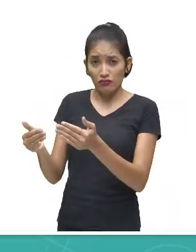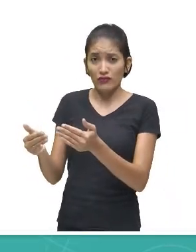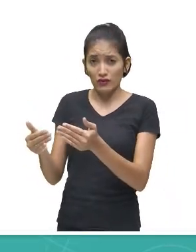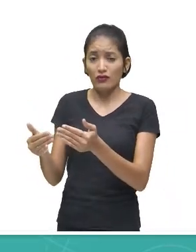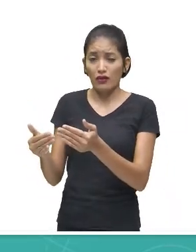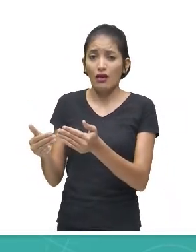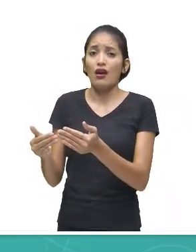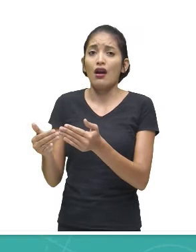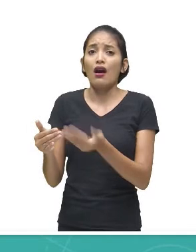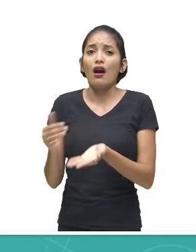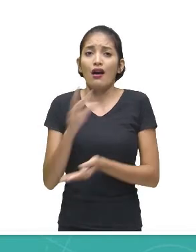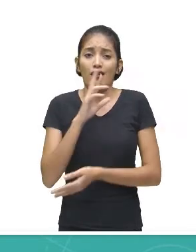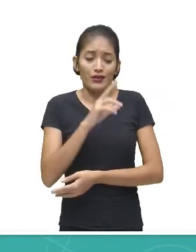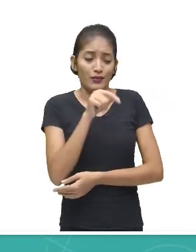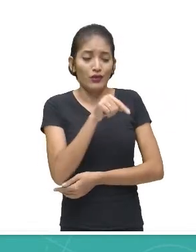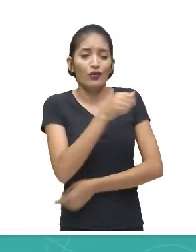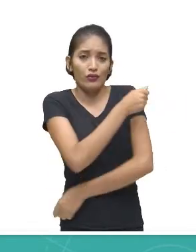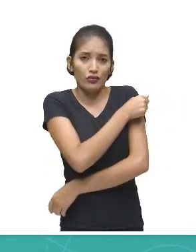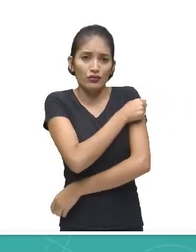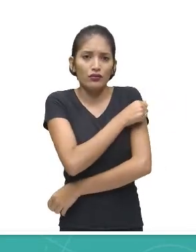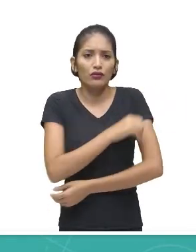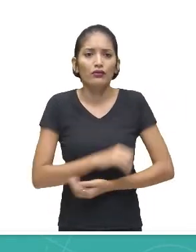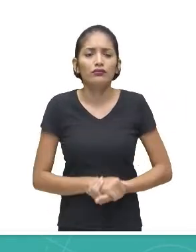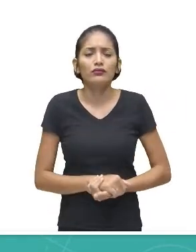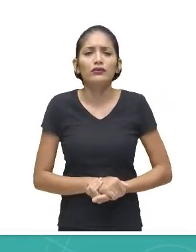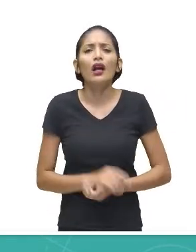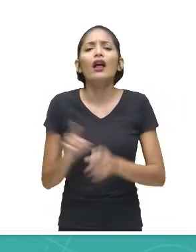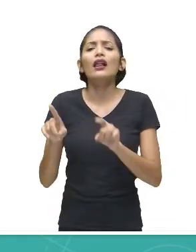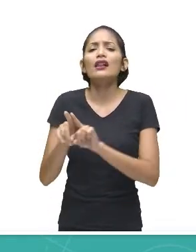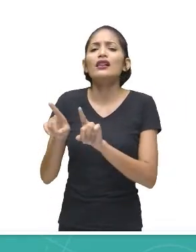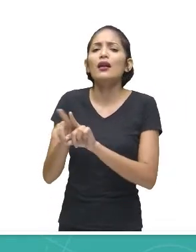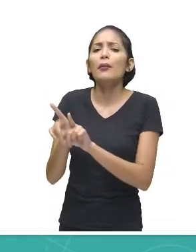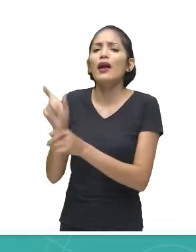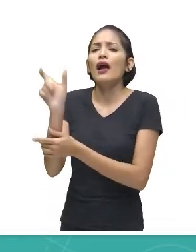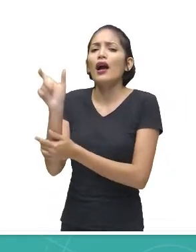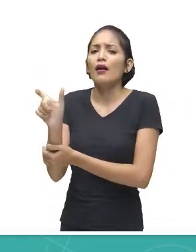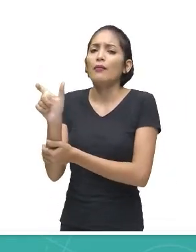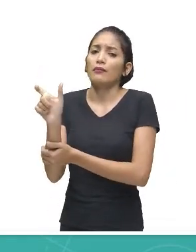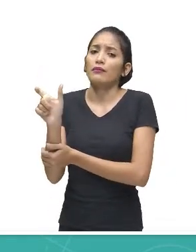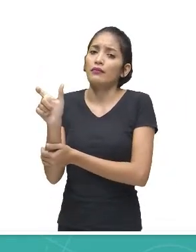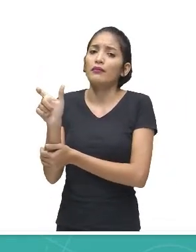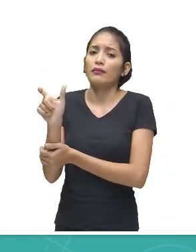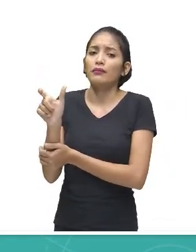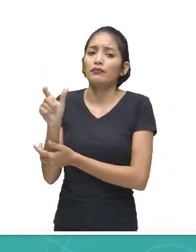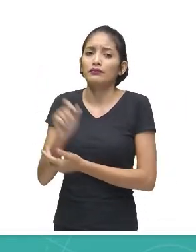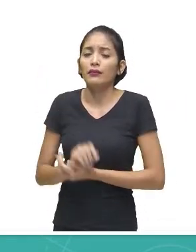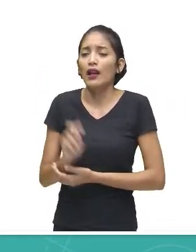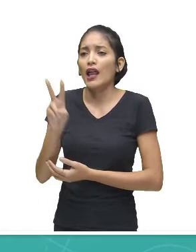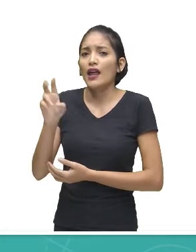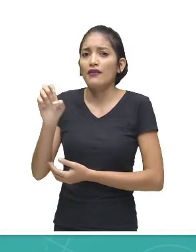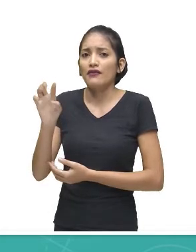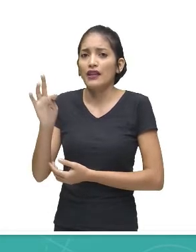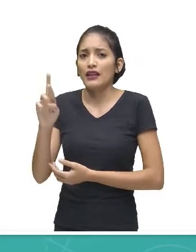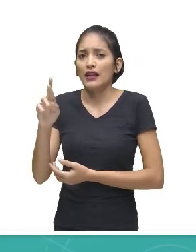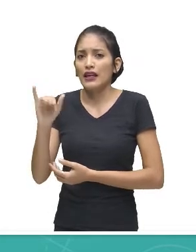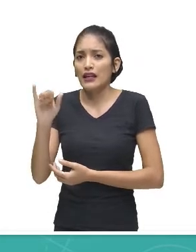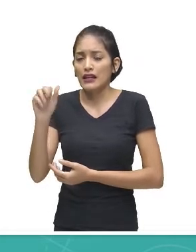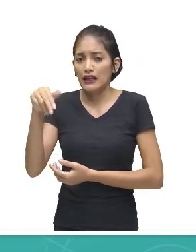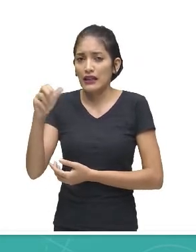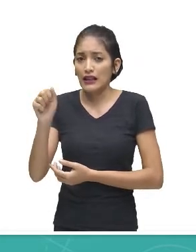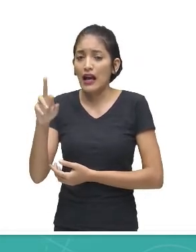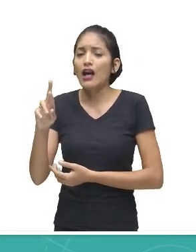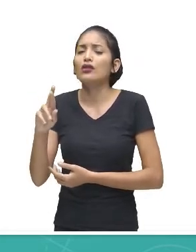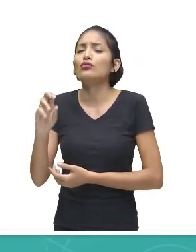aluno. Como se diz veterinário em inglês? Então, mais uma vez, eu tenho a voz da personagem, que no caso é a professora,